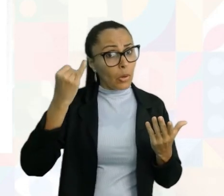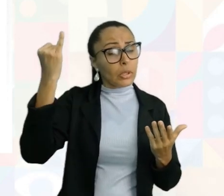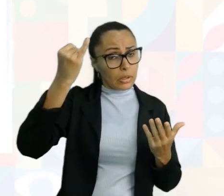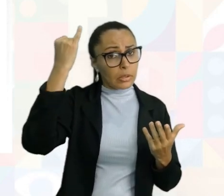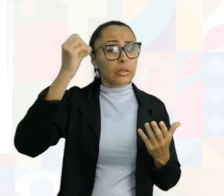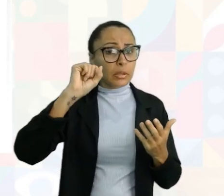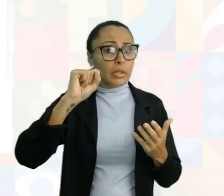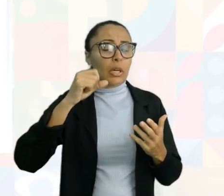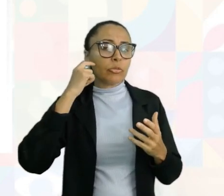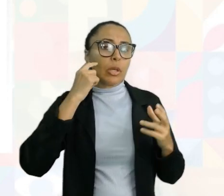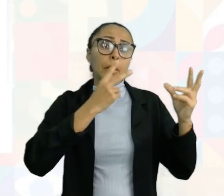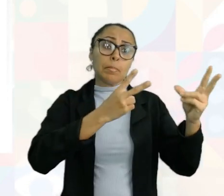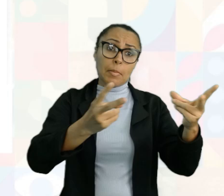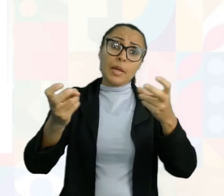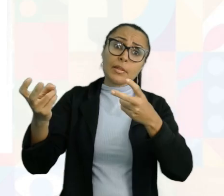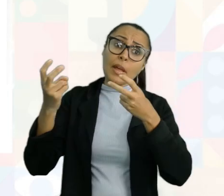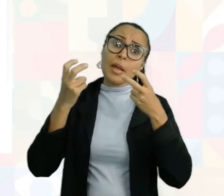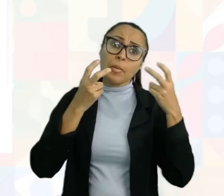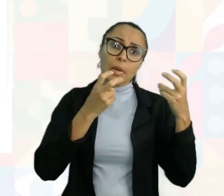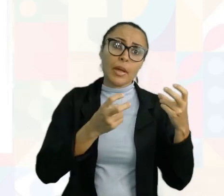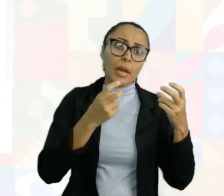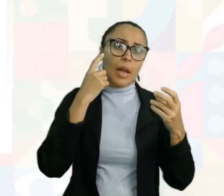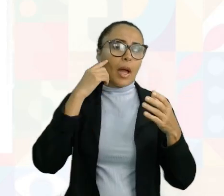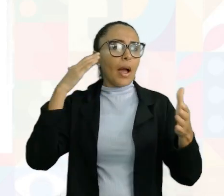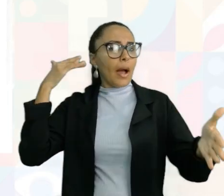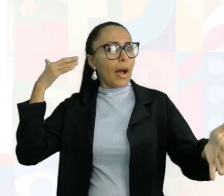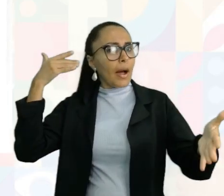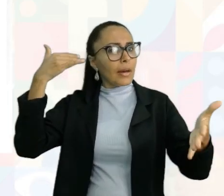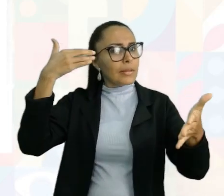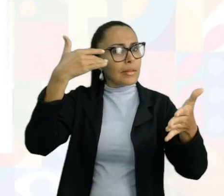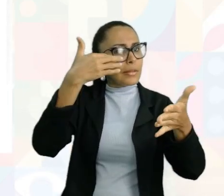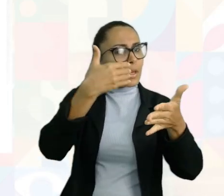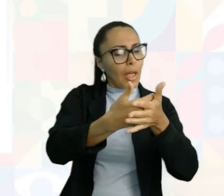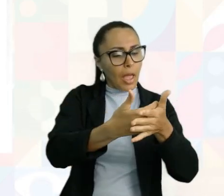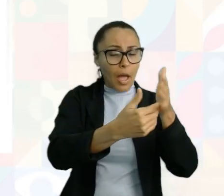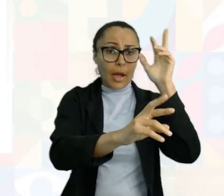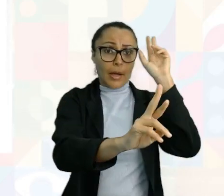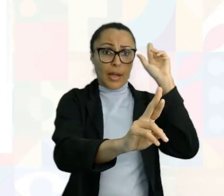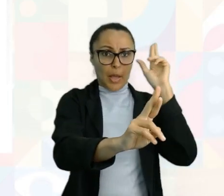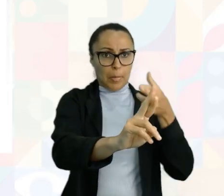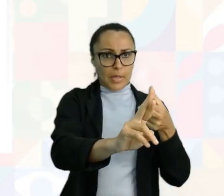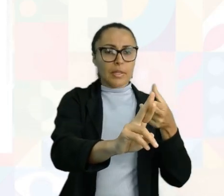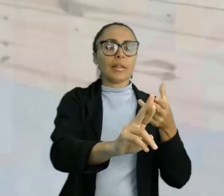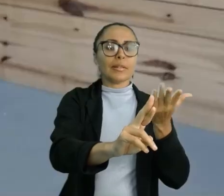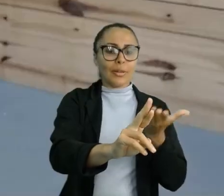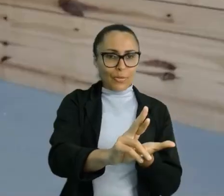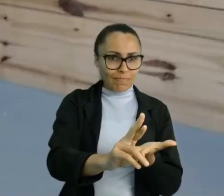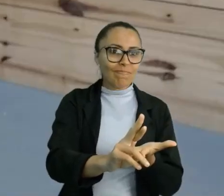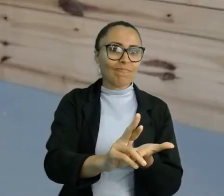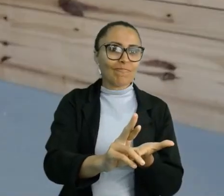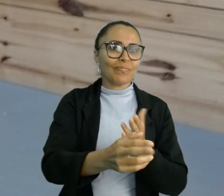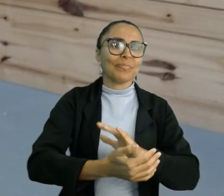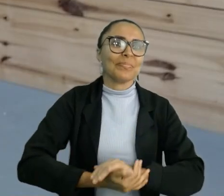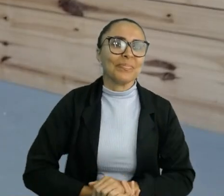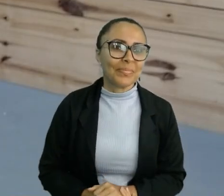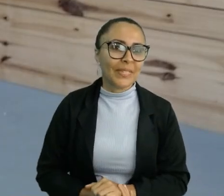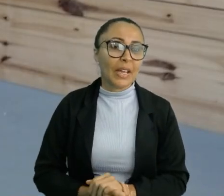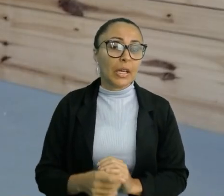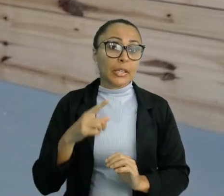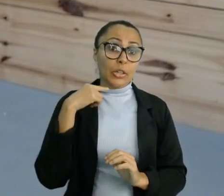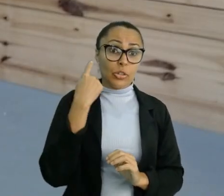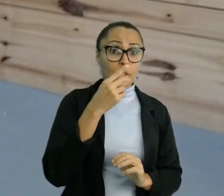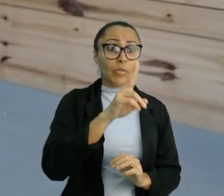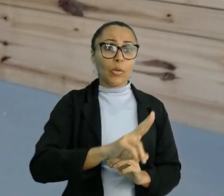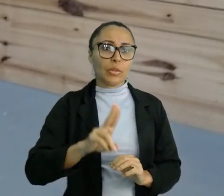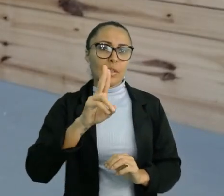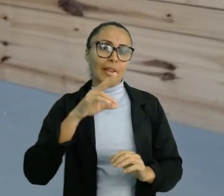gente percebe um processo evolutivo até você chegar na representação mongiana, que é da geometria descritiva, que é a que a gente utiliza